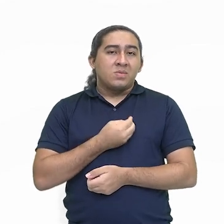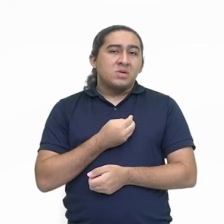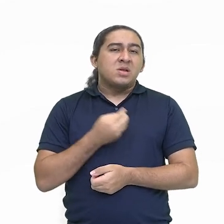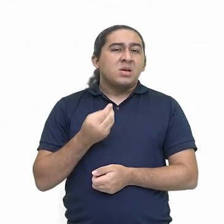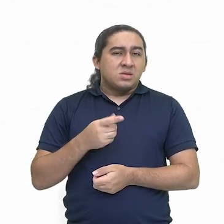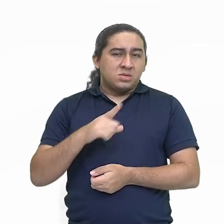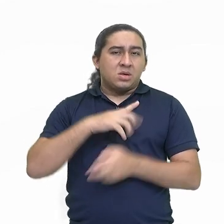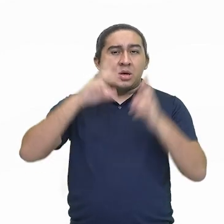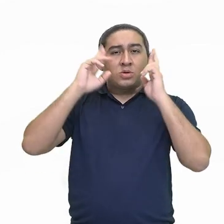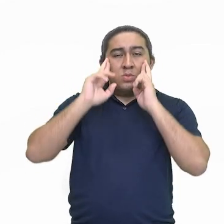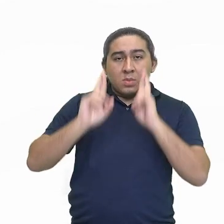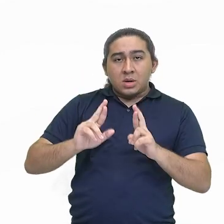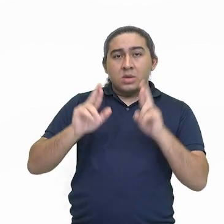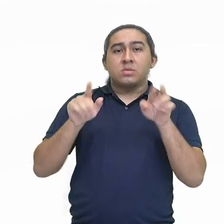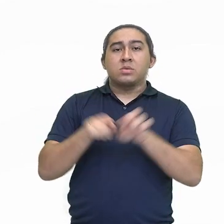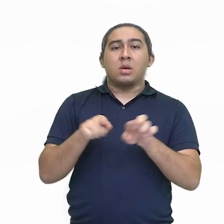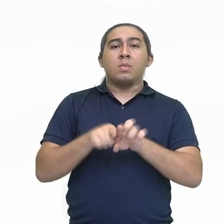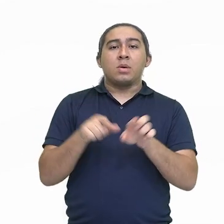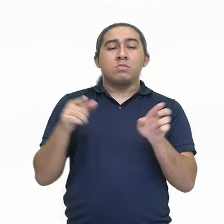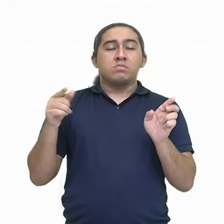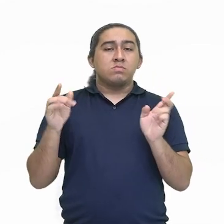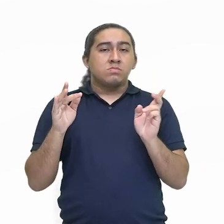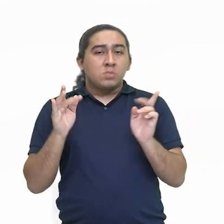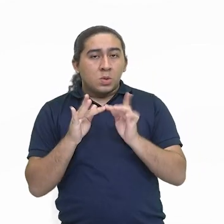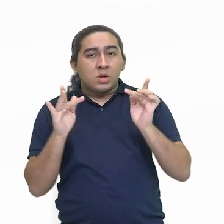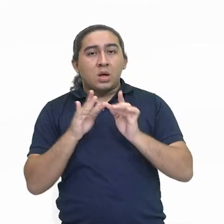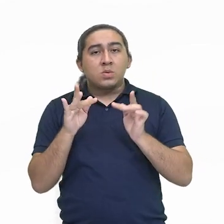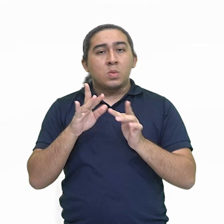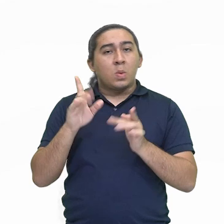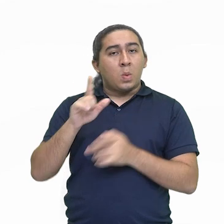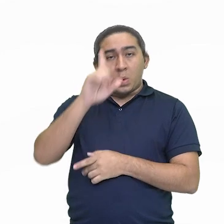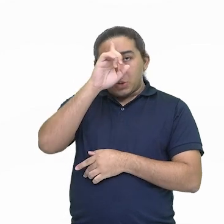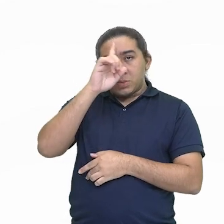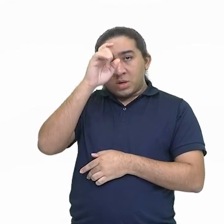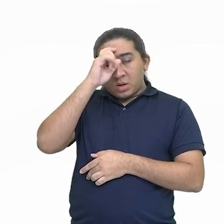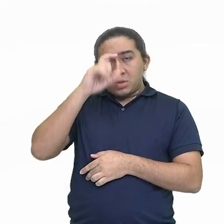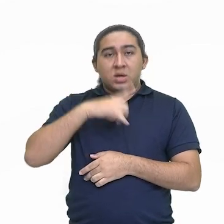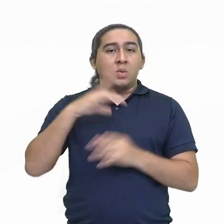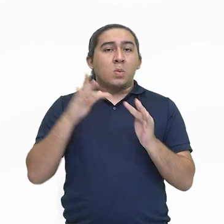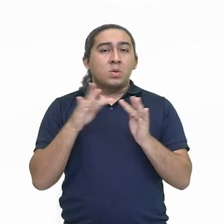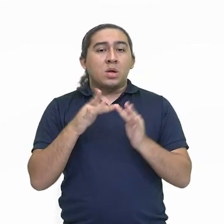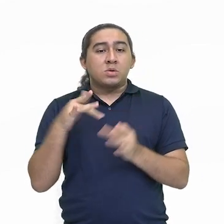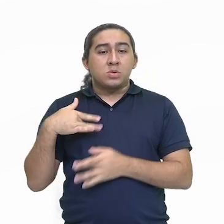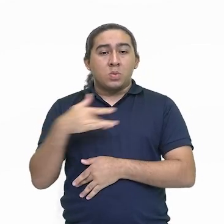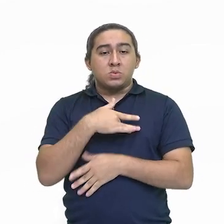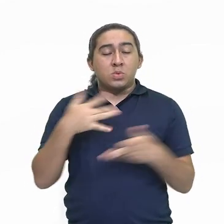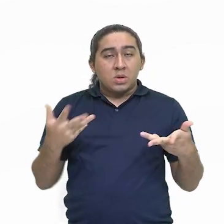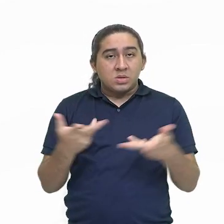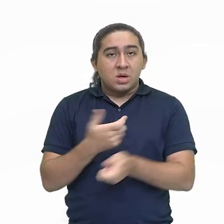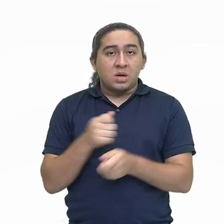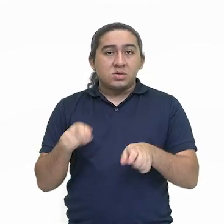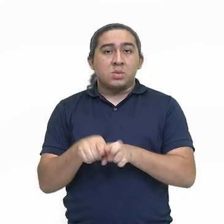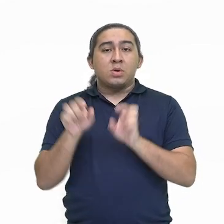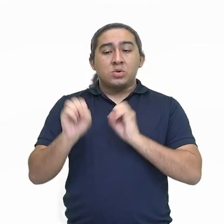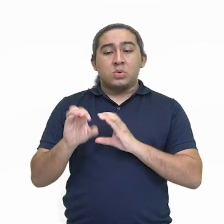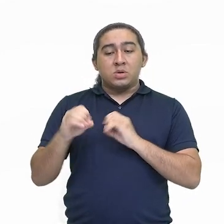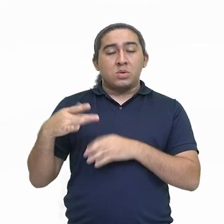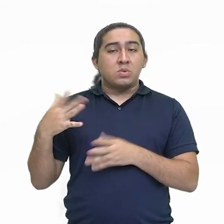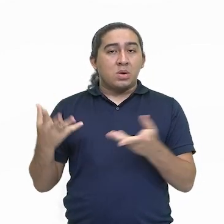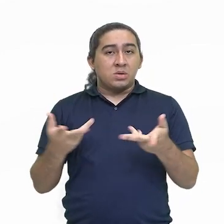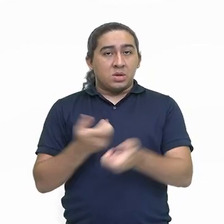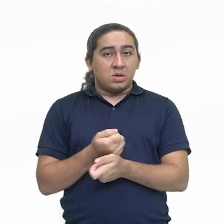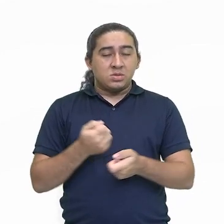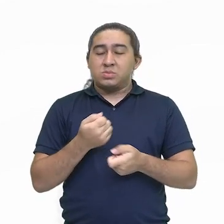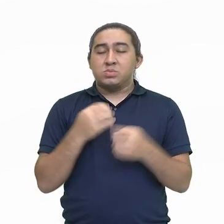digna, um acesso a um hospital, uma saúde de qualidade, a uma educação de qualidade, entre outras